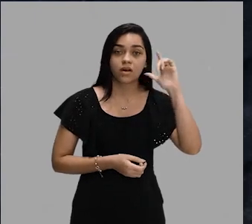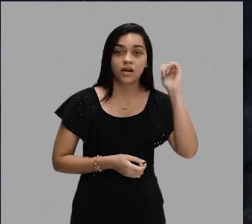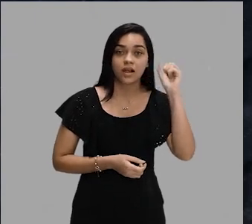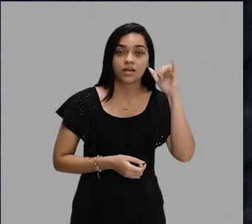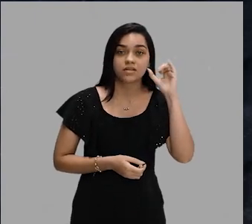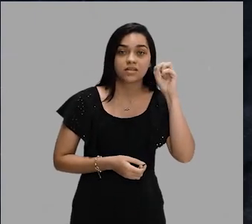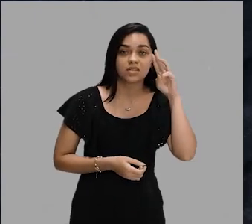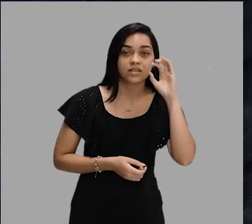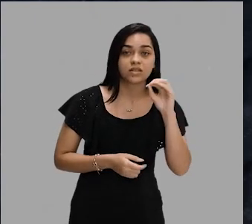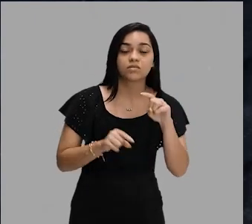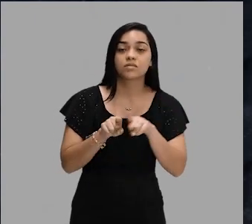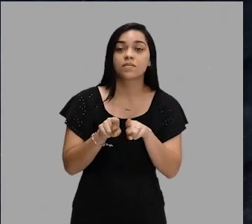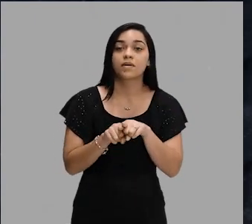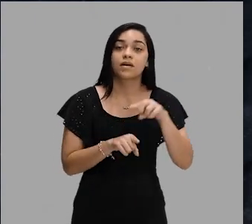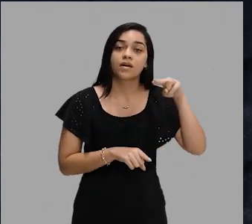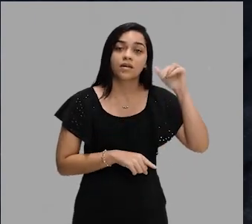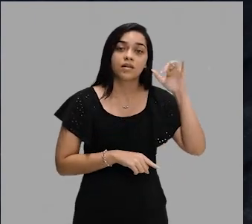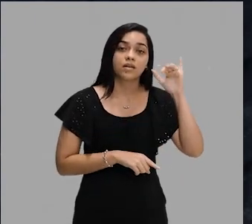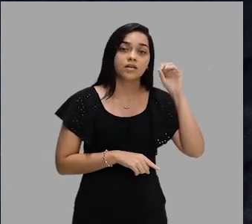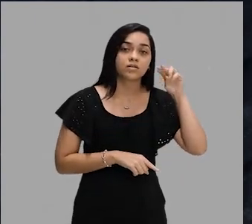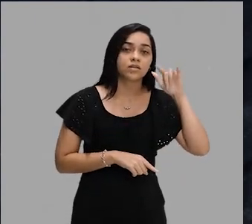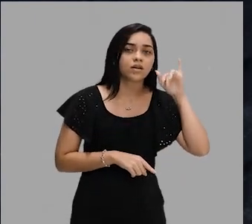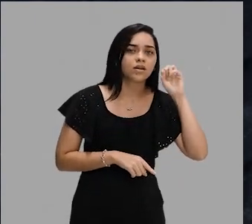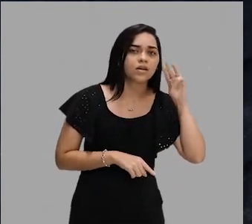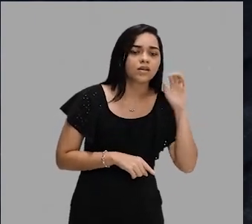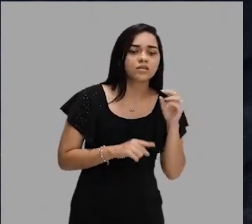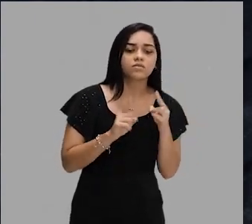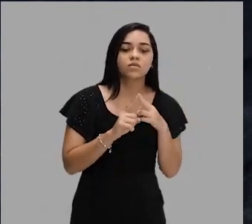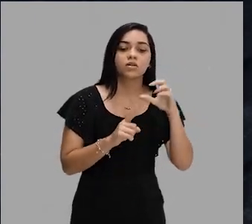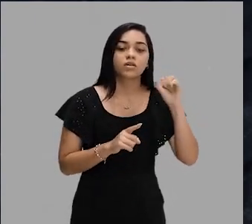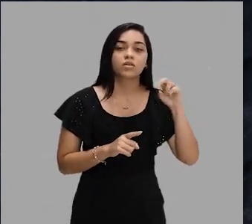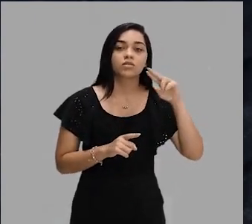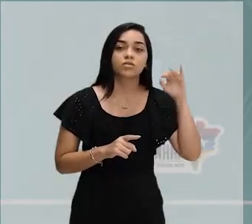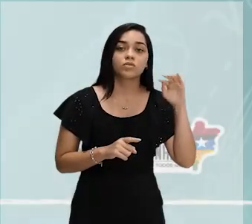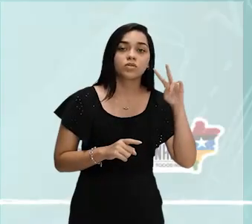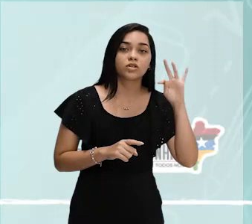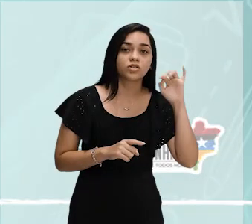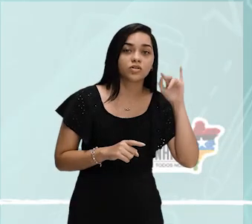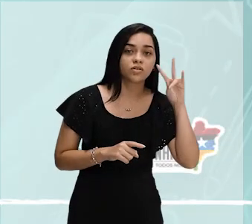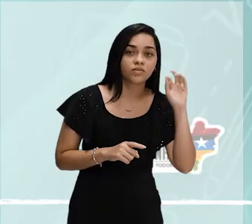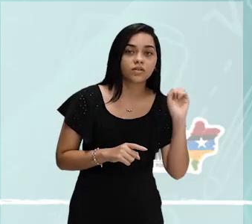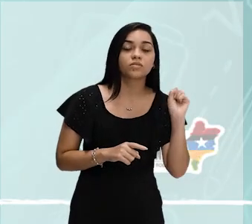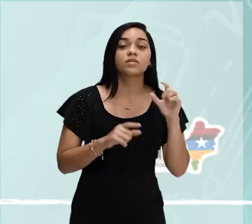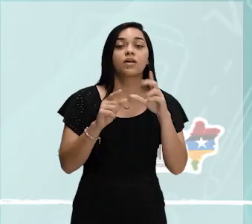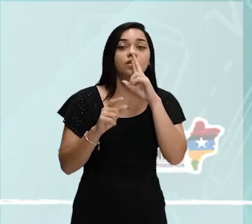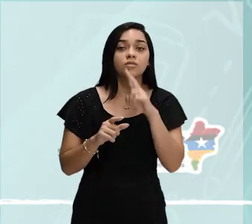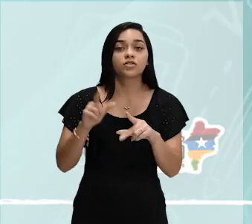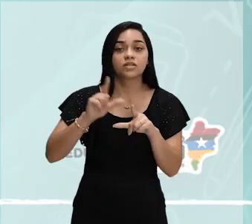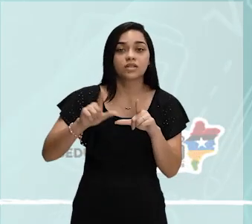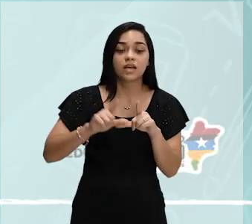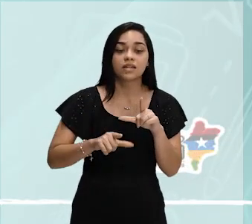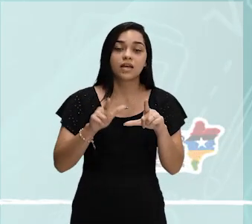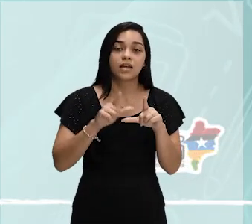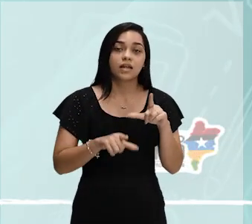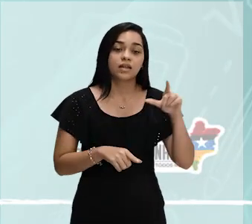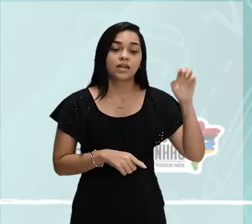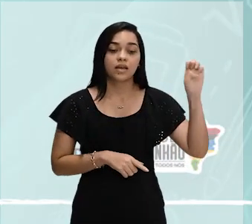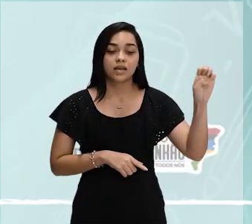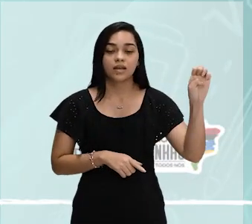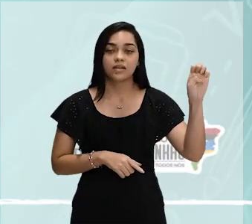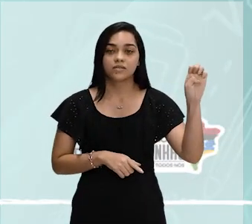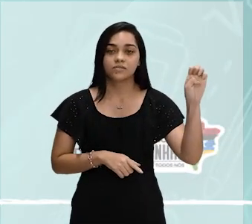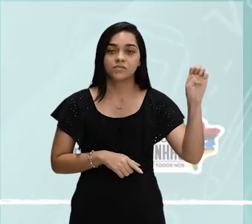neoclassicismo. E nacionalismo, subjetivismo, nós vemos aonde no romantismo. Resposta certa, letra E.